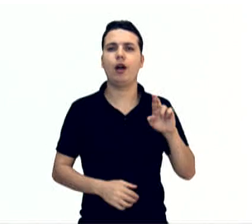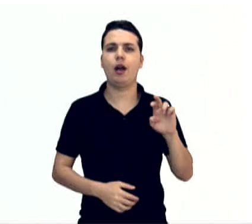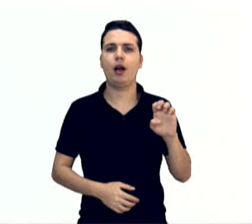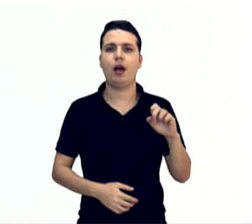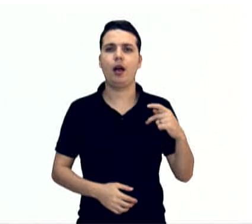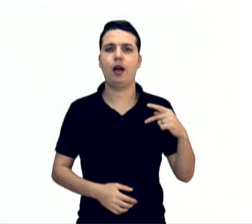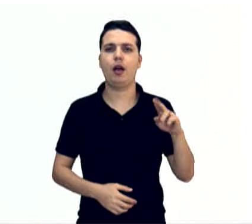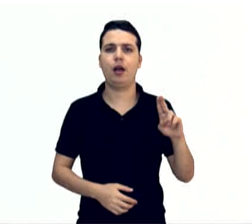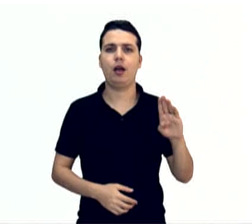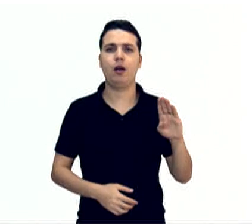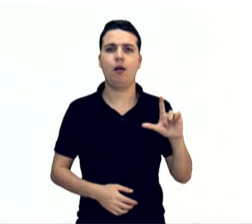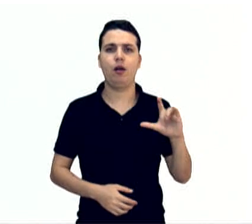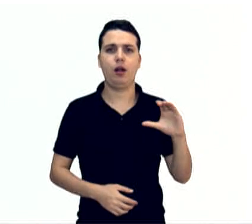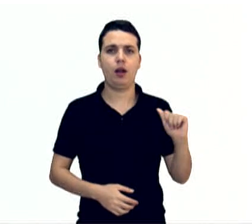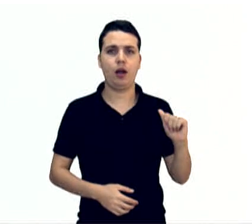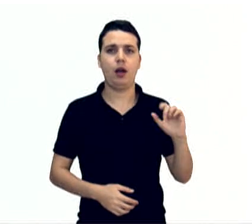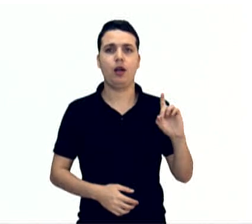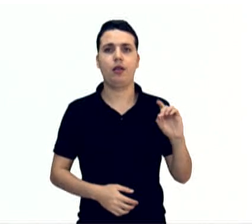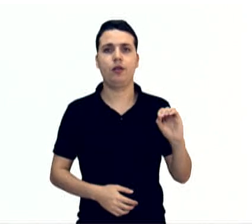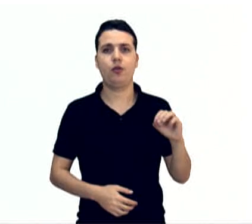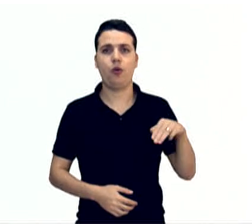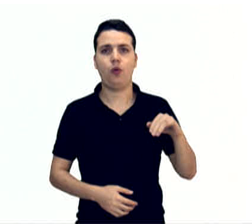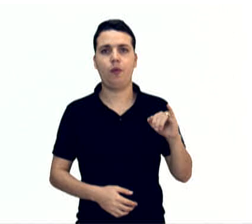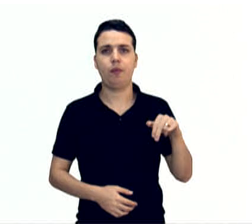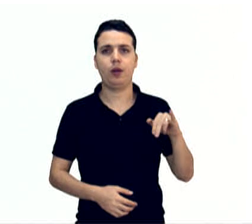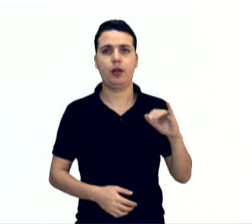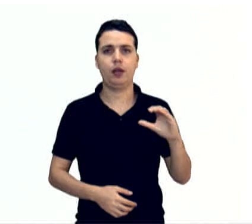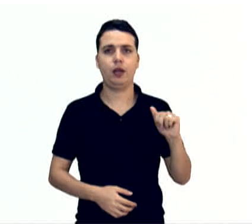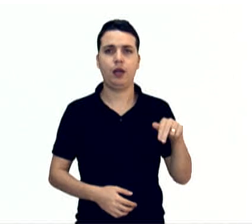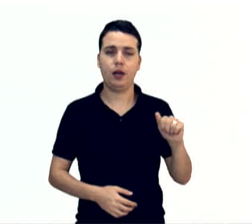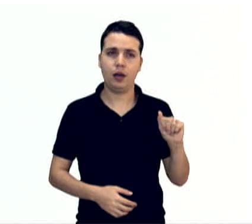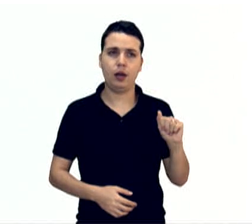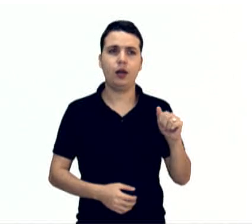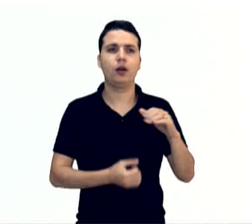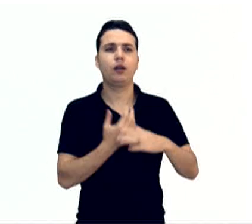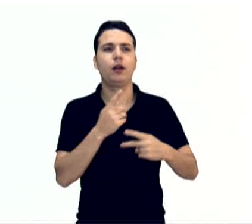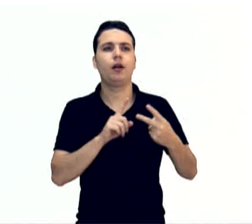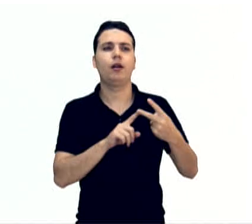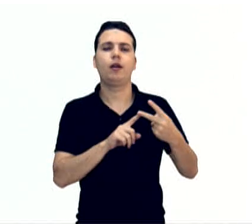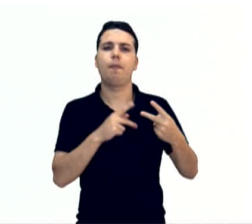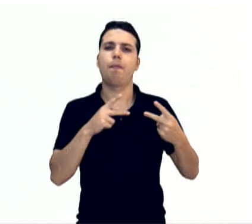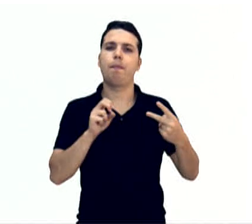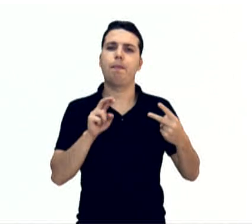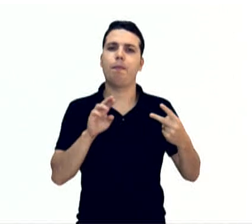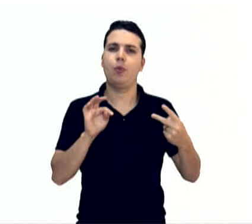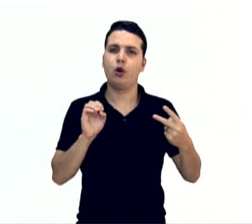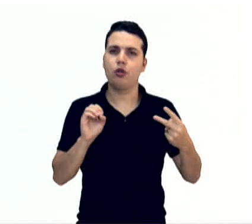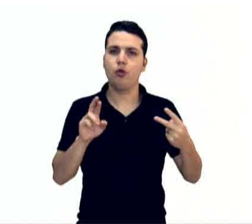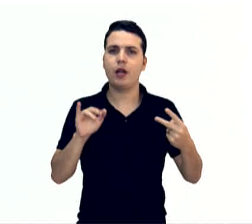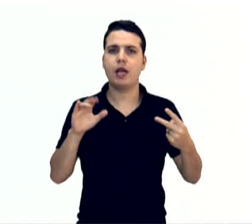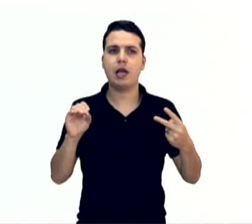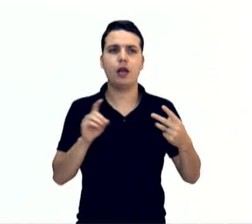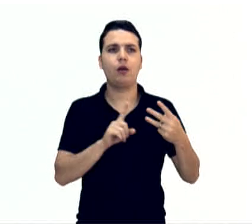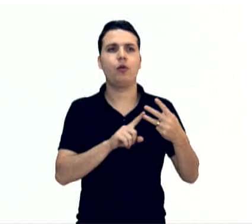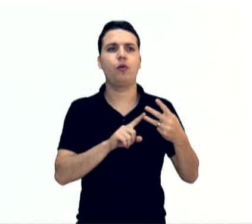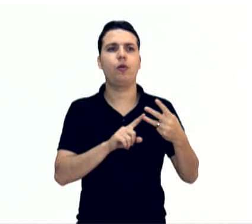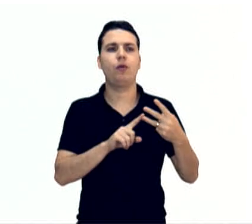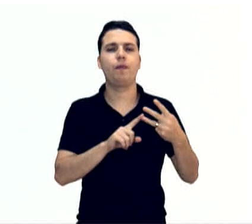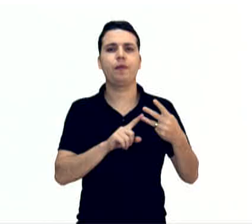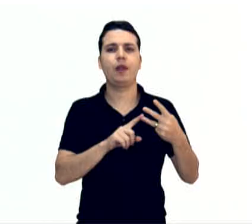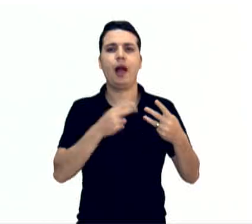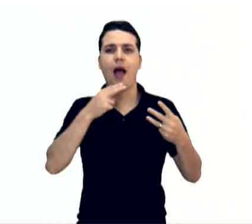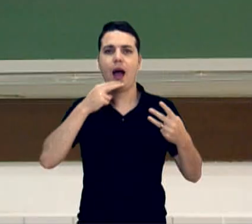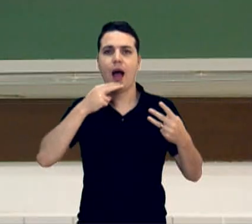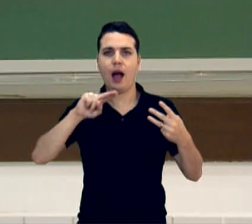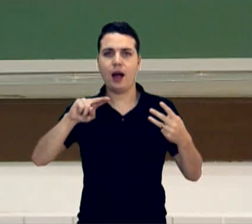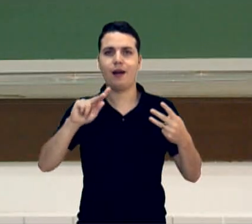também criou raízes em países como Porto Rico, Haiti, Venezuela e Colômbia, né? Como o pessoal gostou